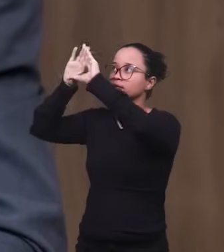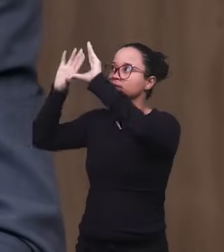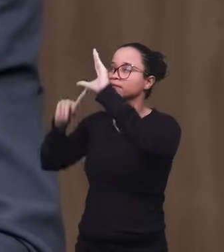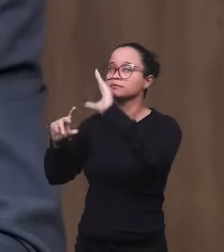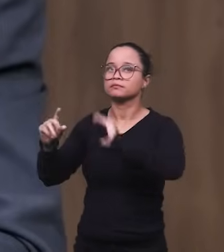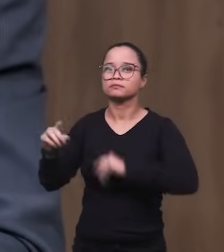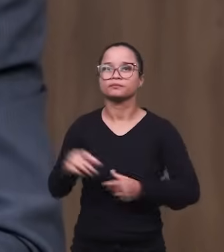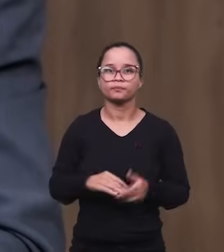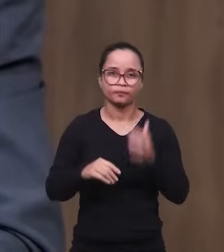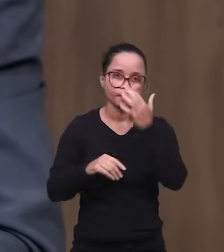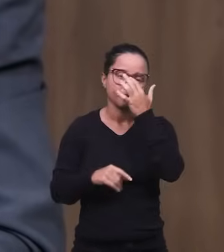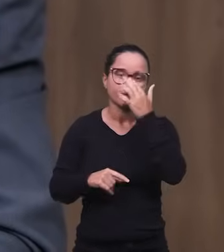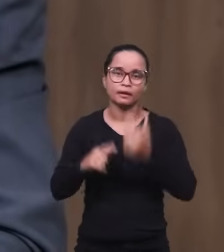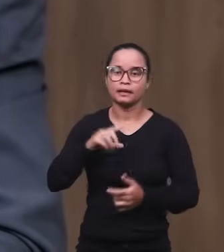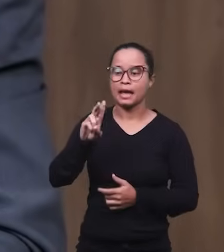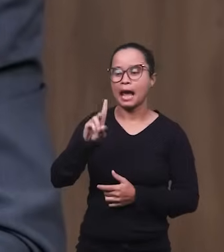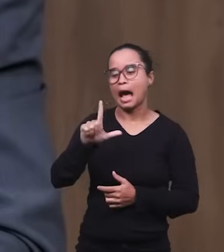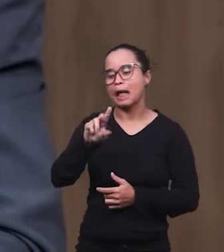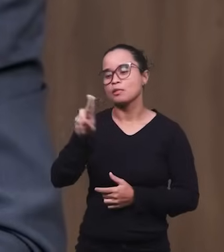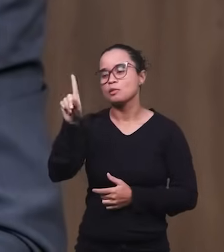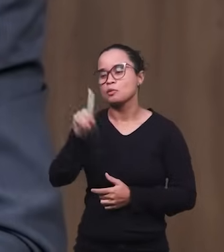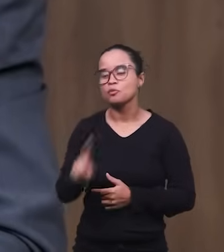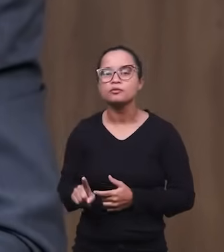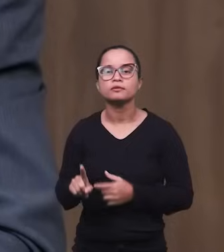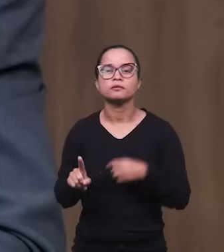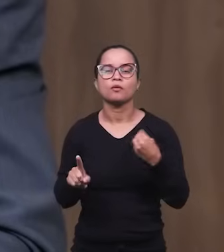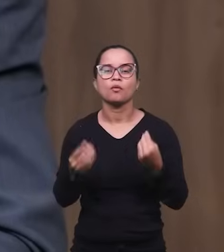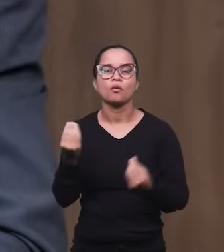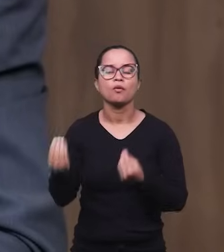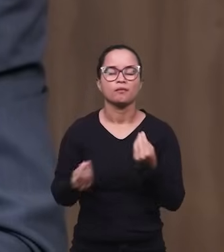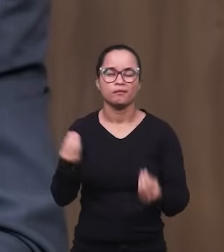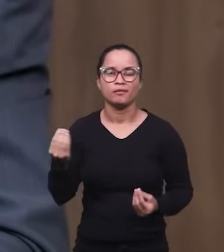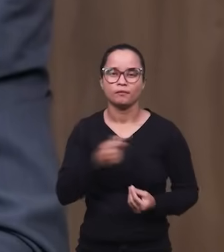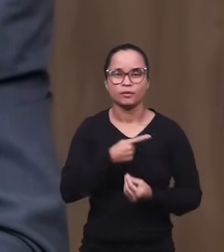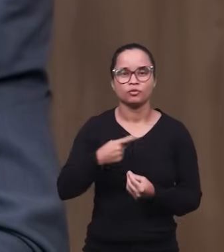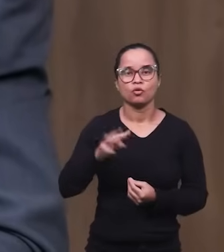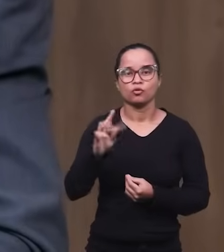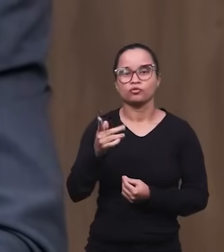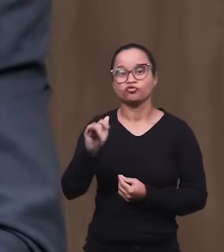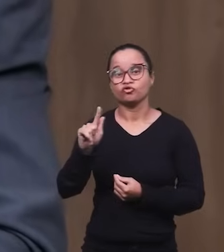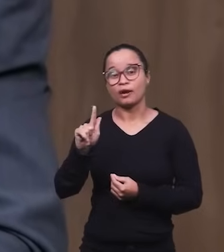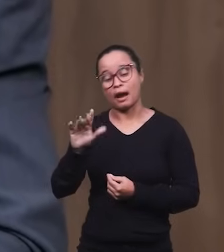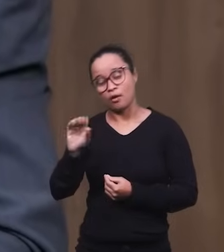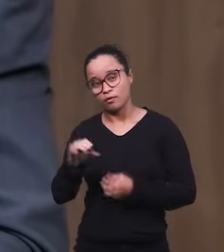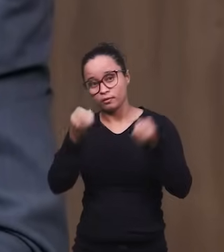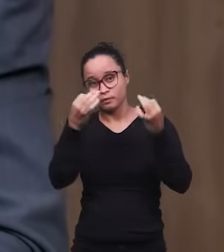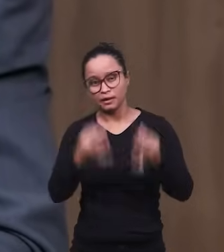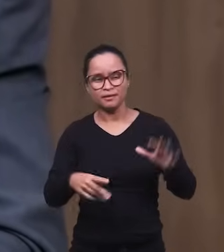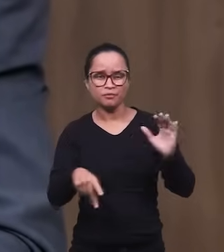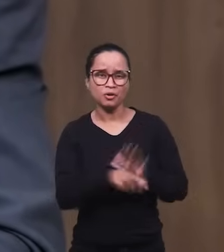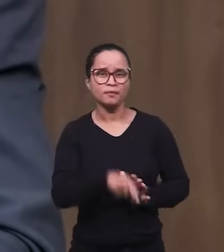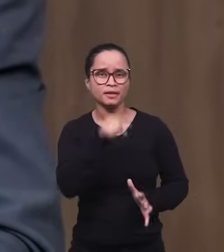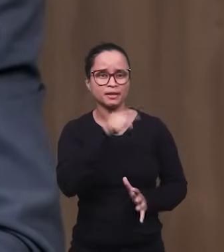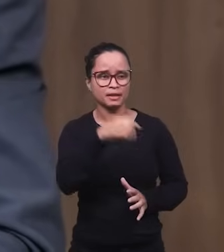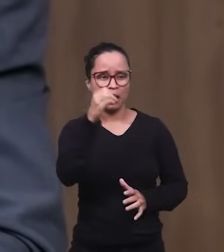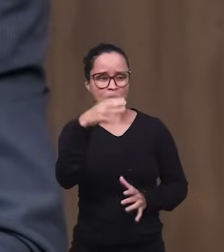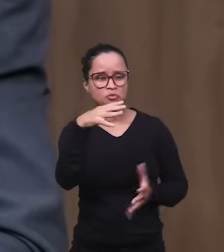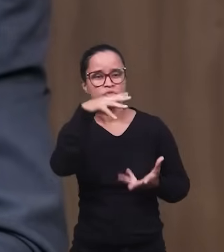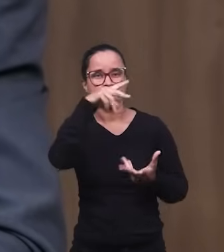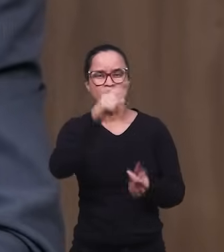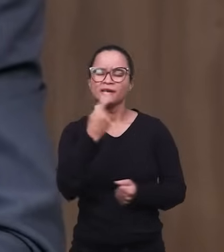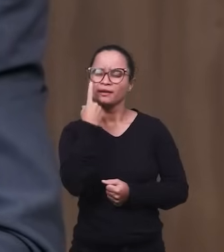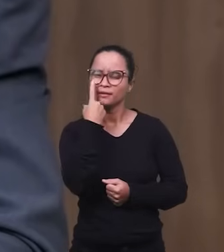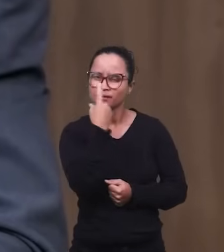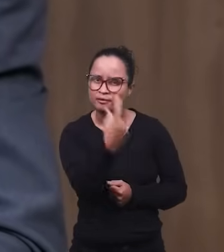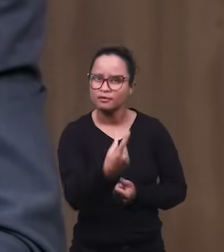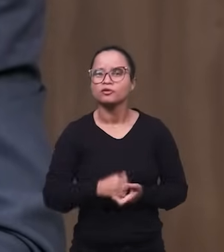absoluto, né? A luz, como o pastor Tiago disse, né? A luz ela nos dá a compreensão daquilo que é deste mundo, né? Que